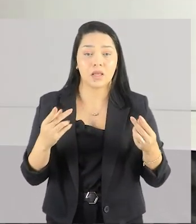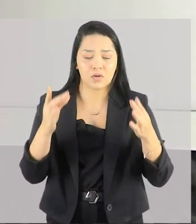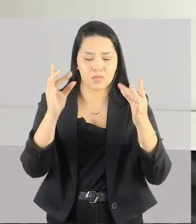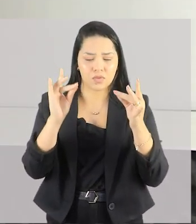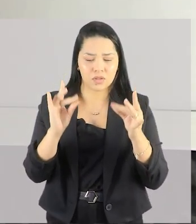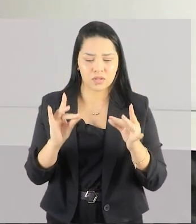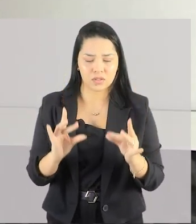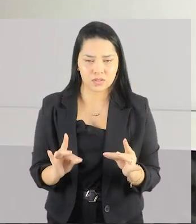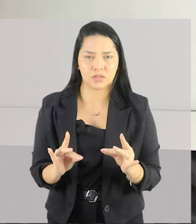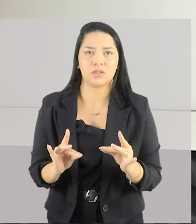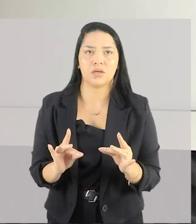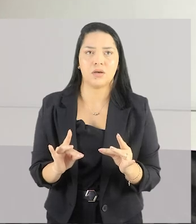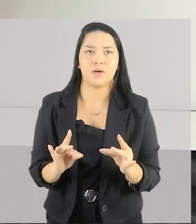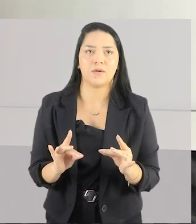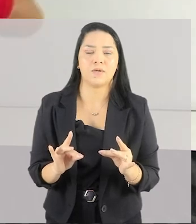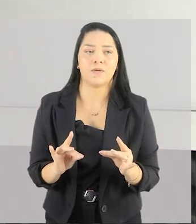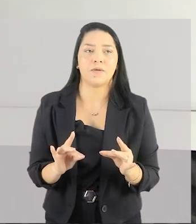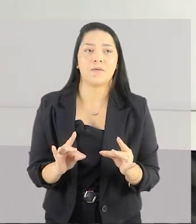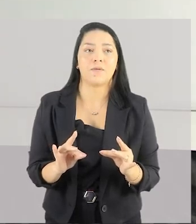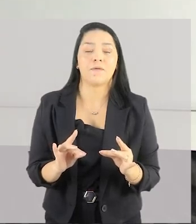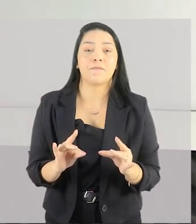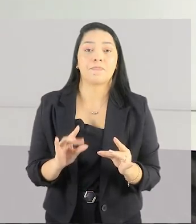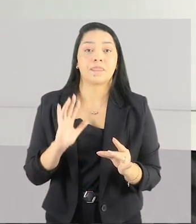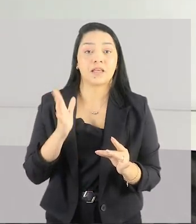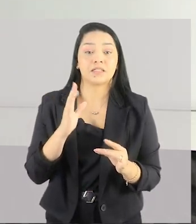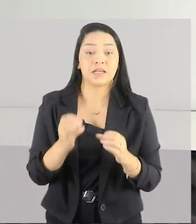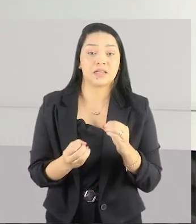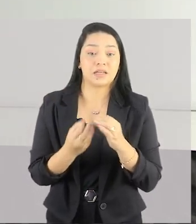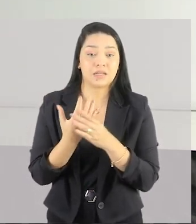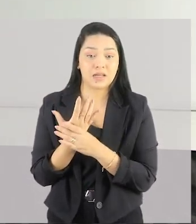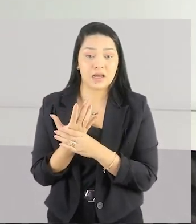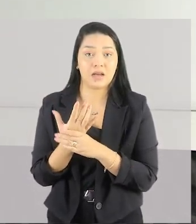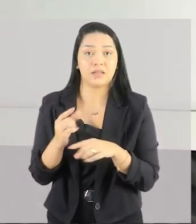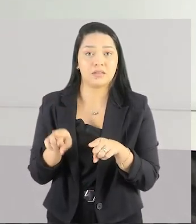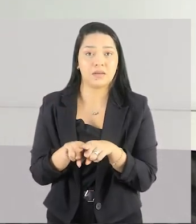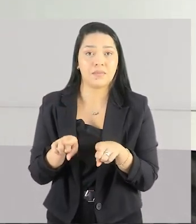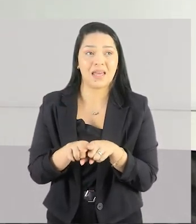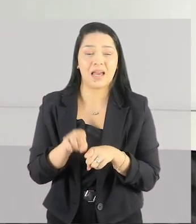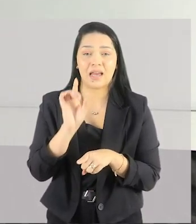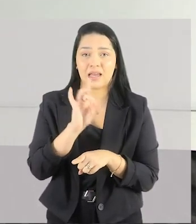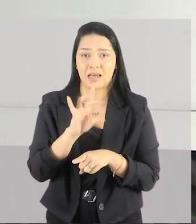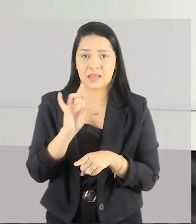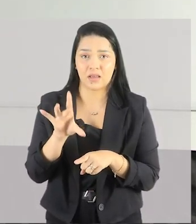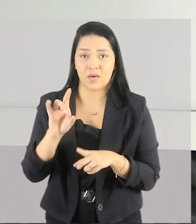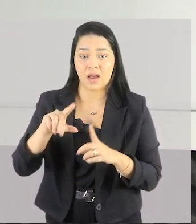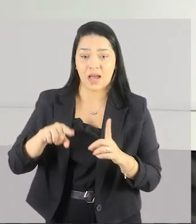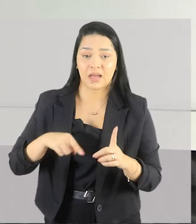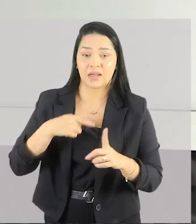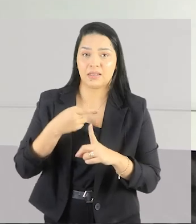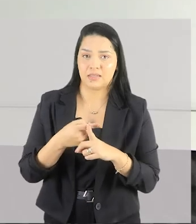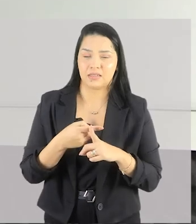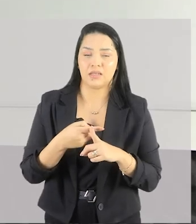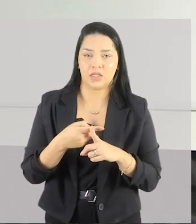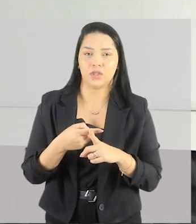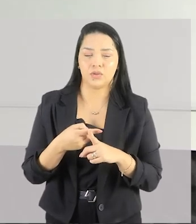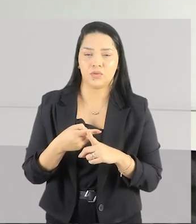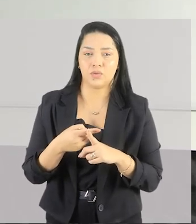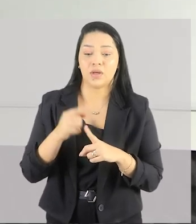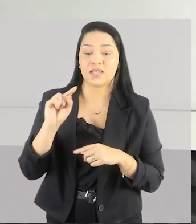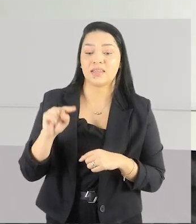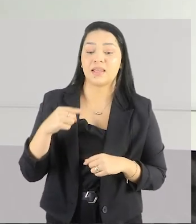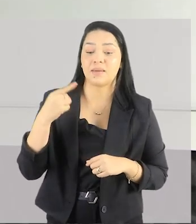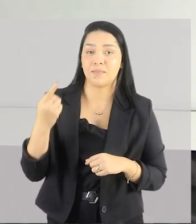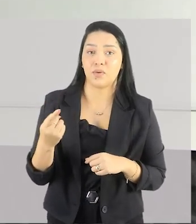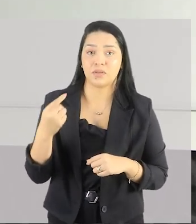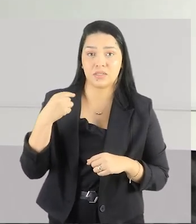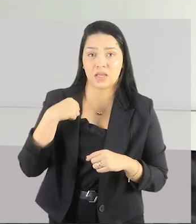decomposição, eu pego esses expoentes que surgiram, a cada um eu acrescento uma unidade. Depois